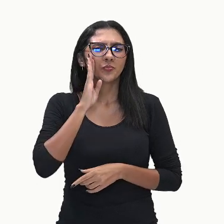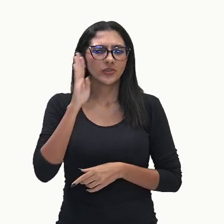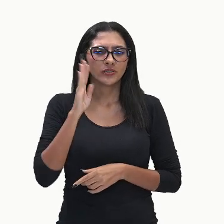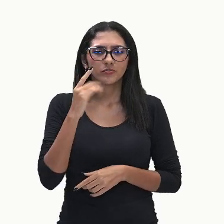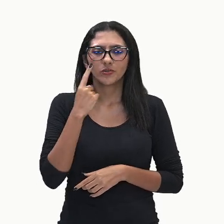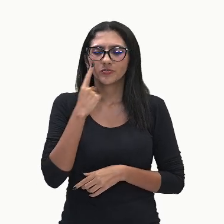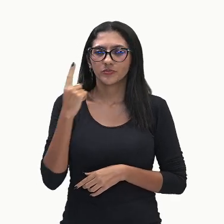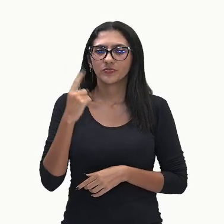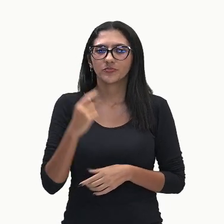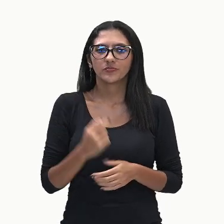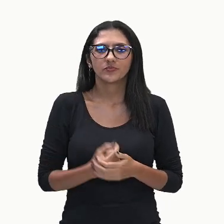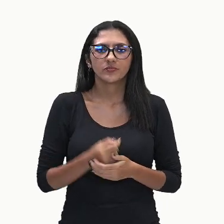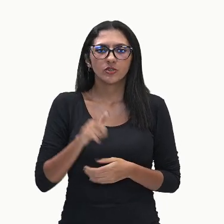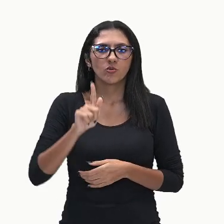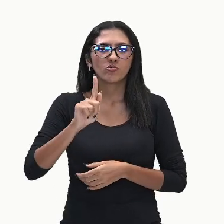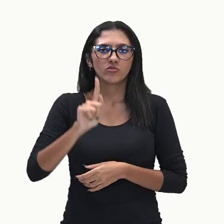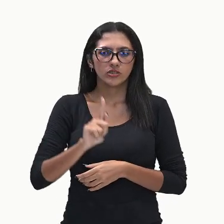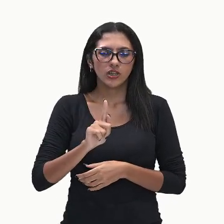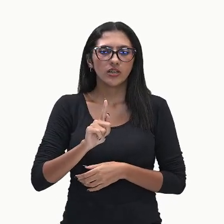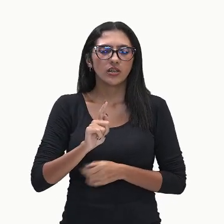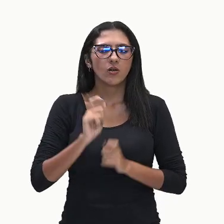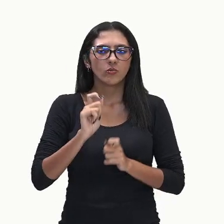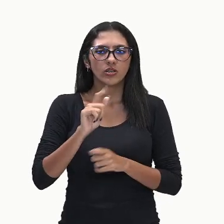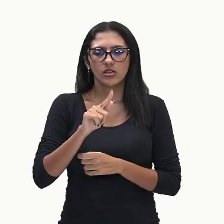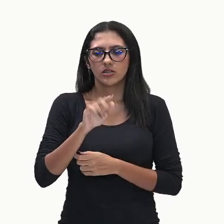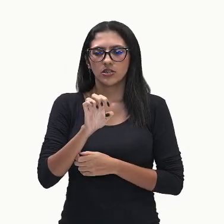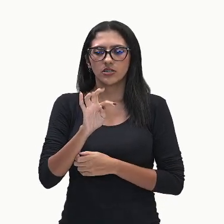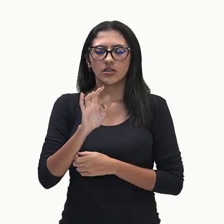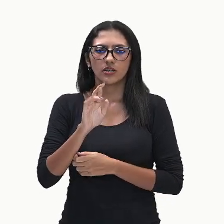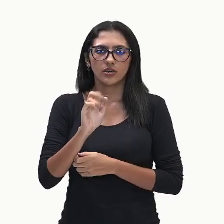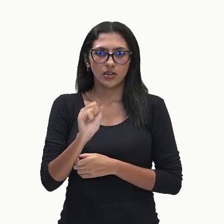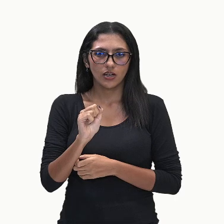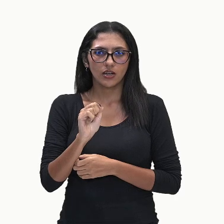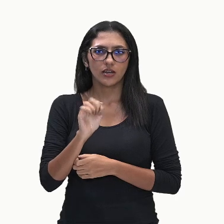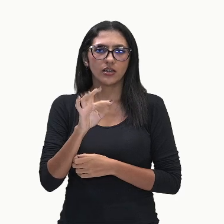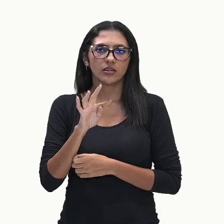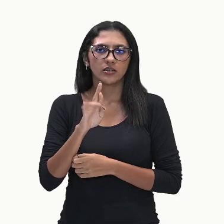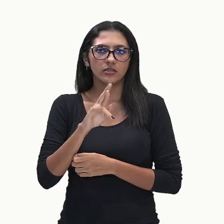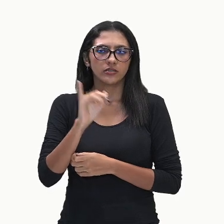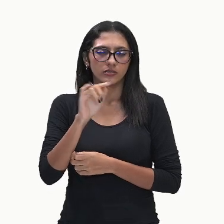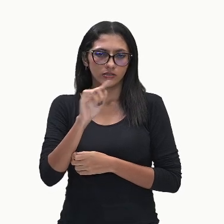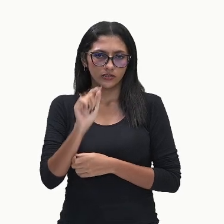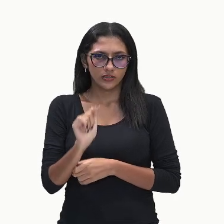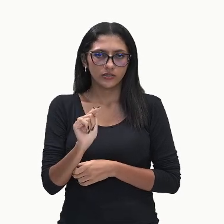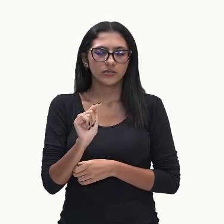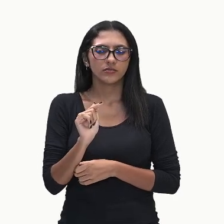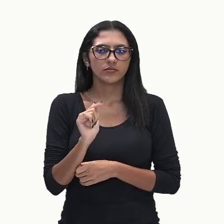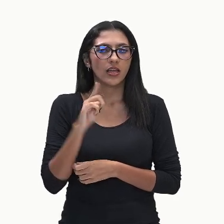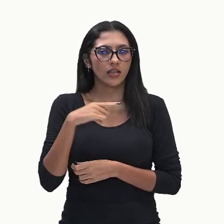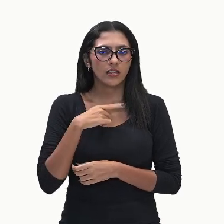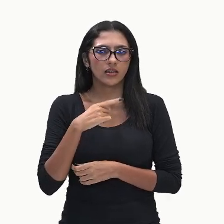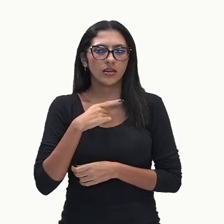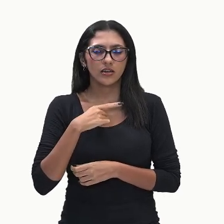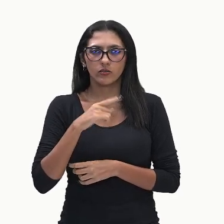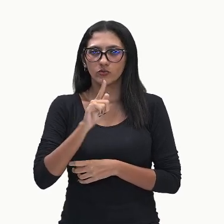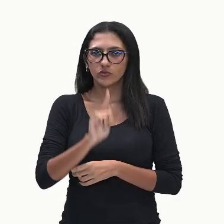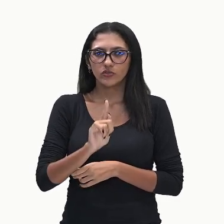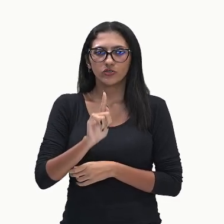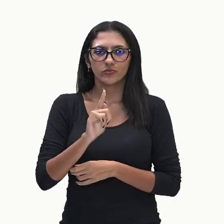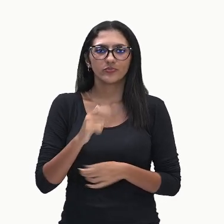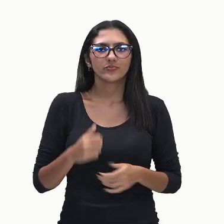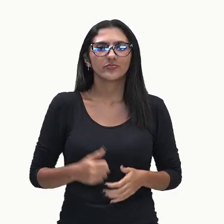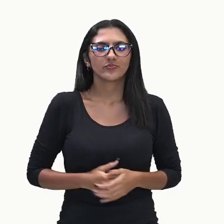esse ponto G, que será a geratriz, tá? A geratriz do cone, tá